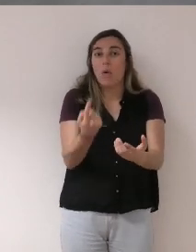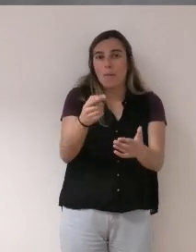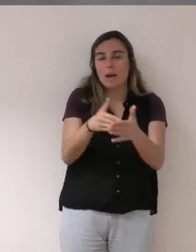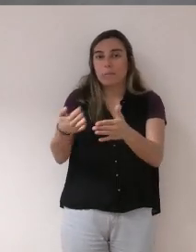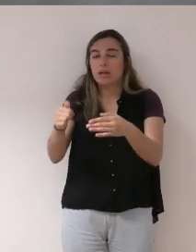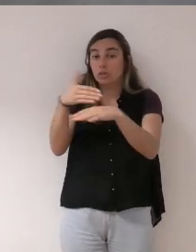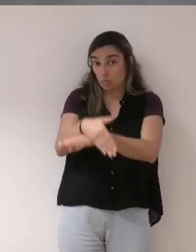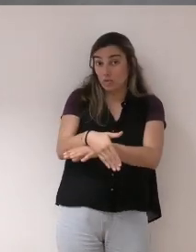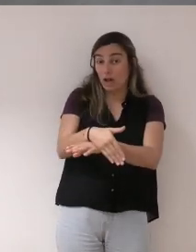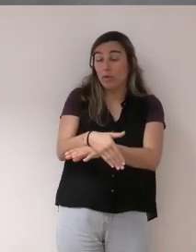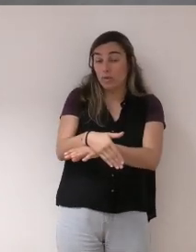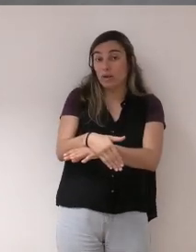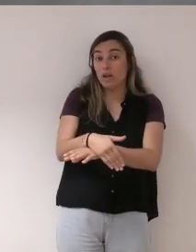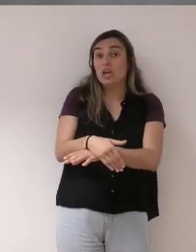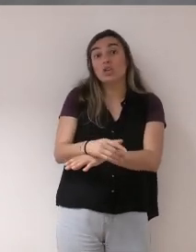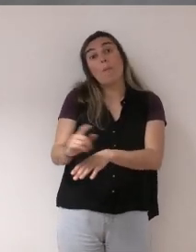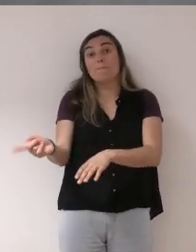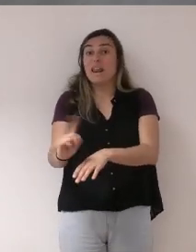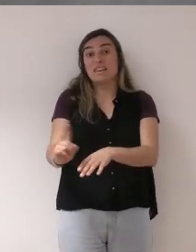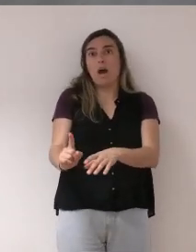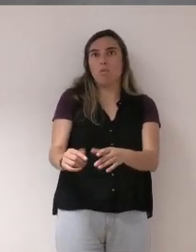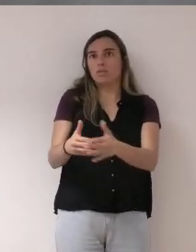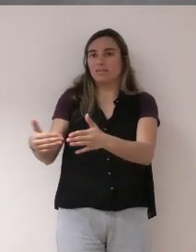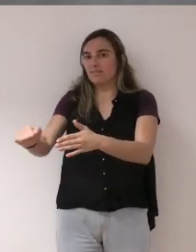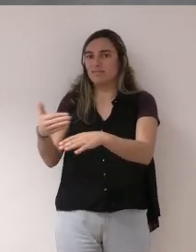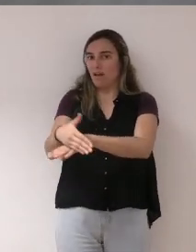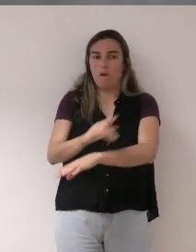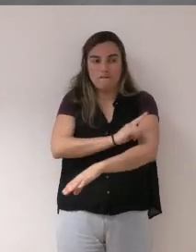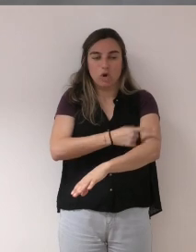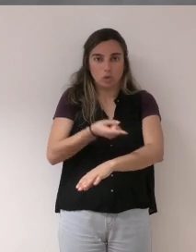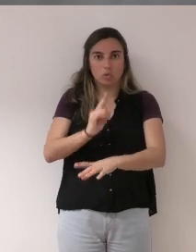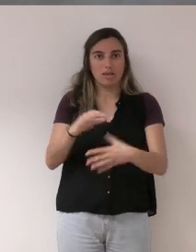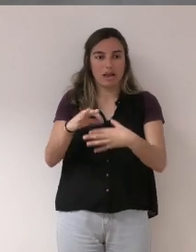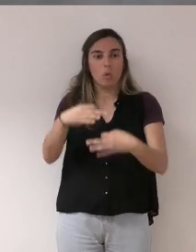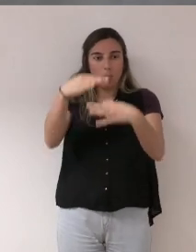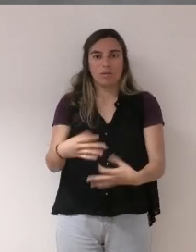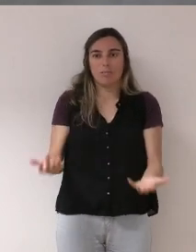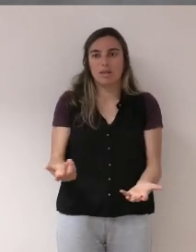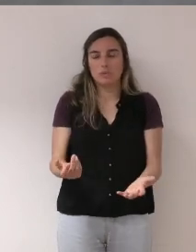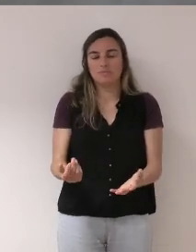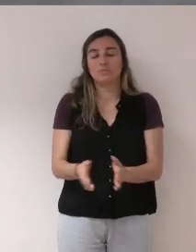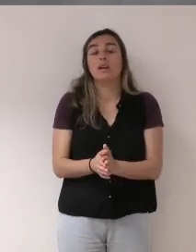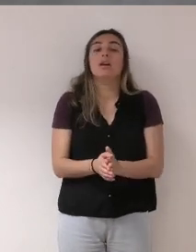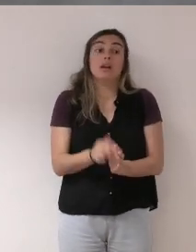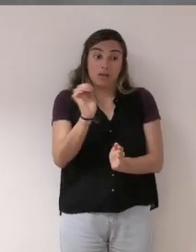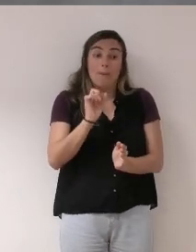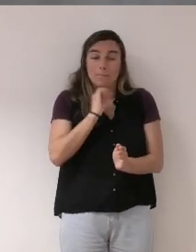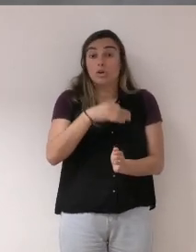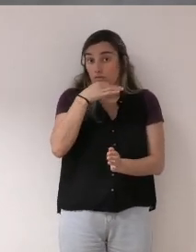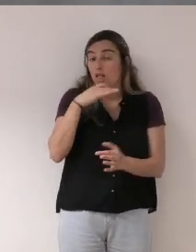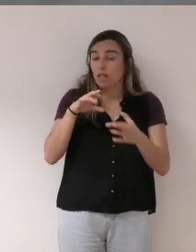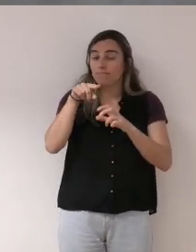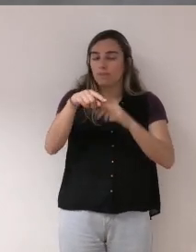transgressão muito forte num domínio e uma não assim tão forte do ponto de vista formal? Bom, sim. Eu suponho que